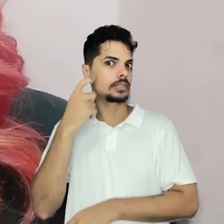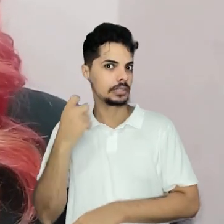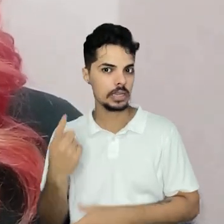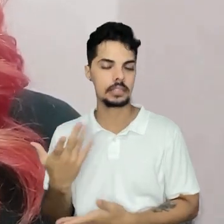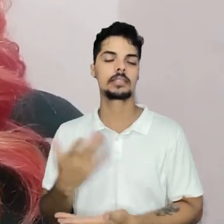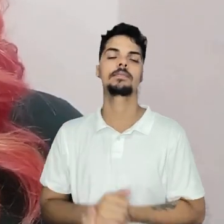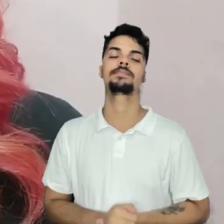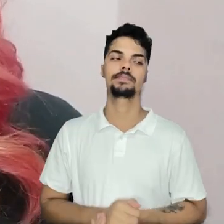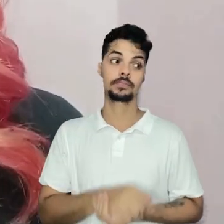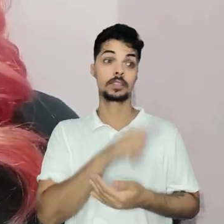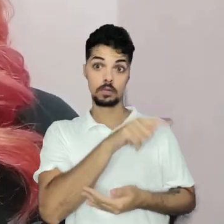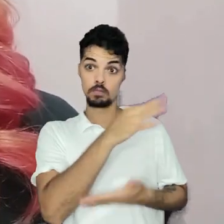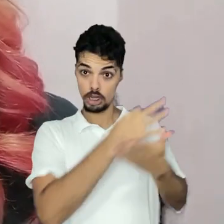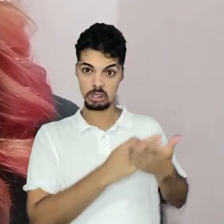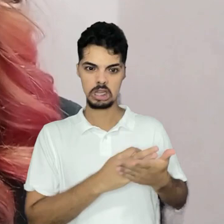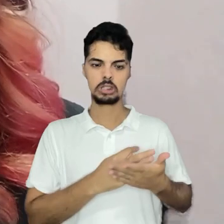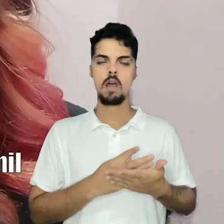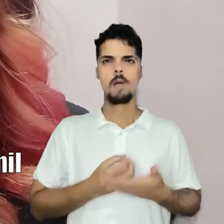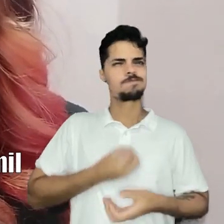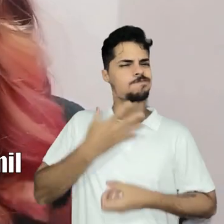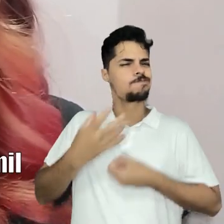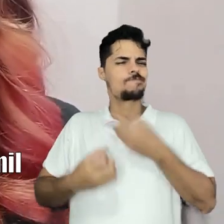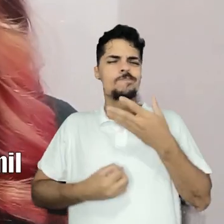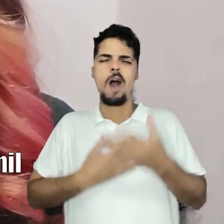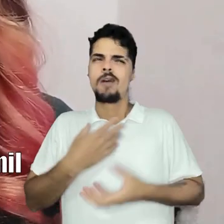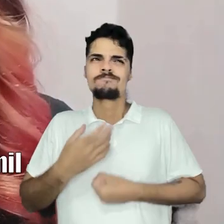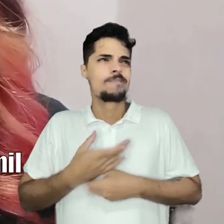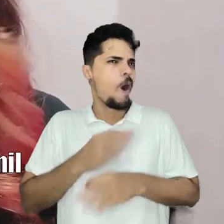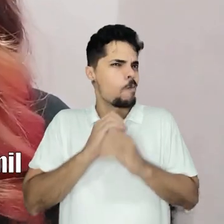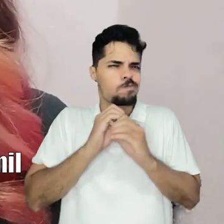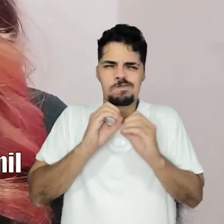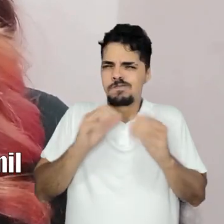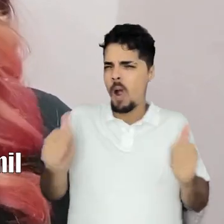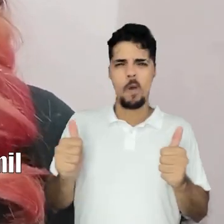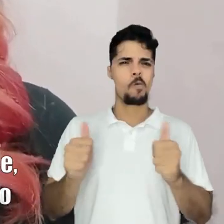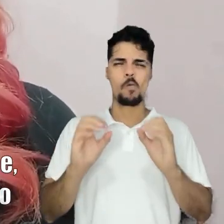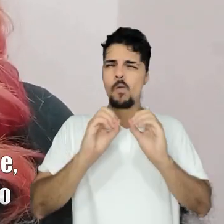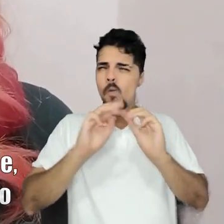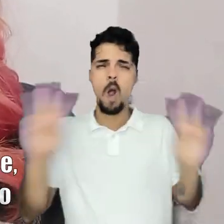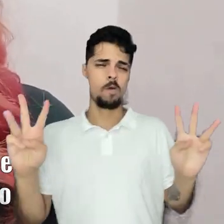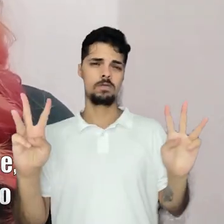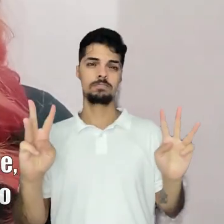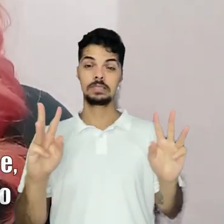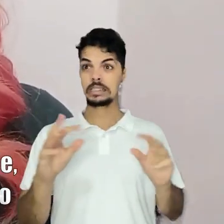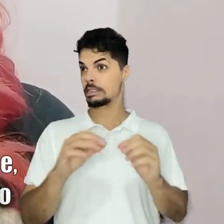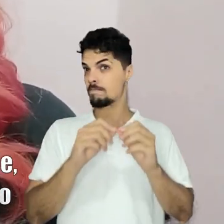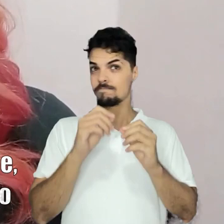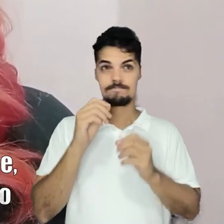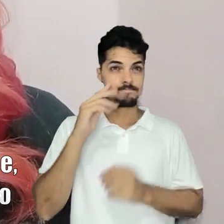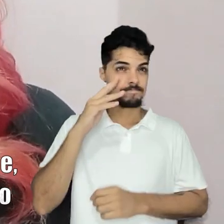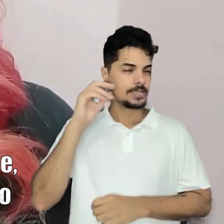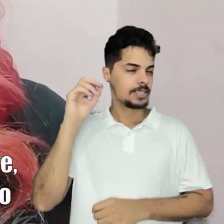poema lírico, épico, dividido em 12 cantos, do qual contém 12 mil versos. Então é uma obra